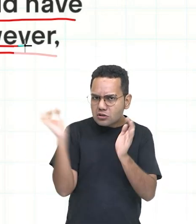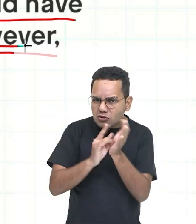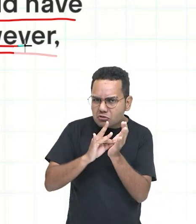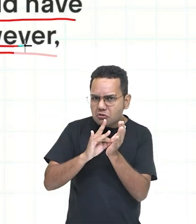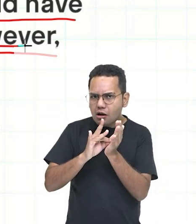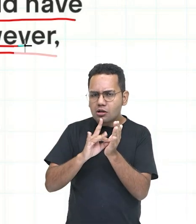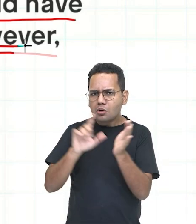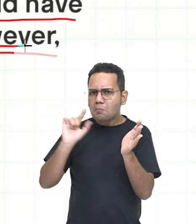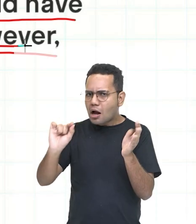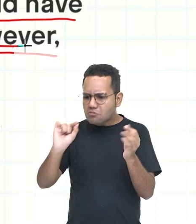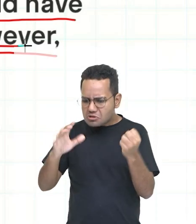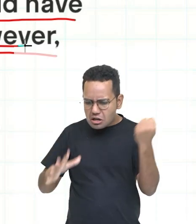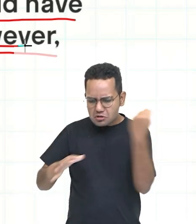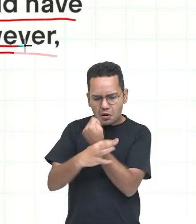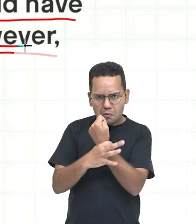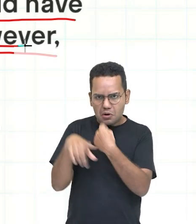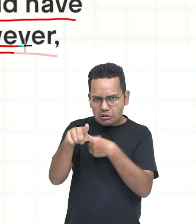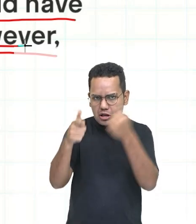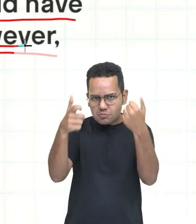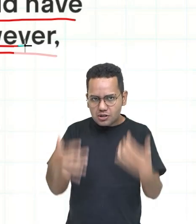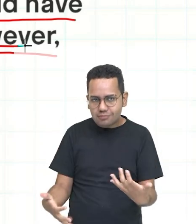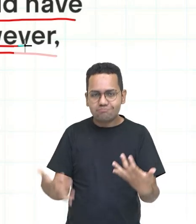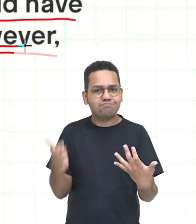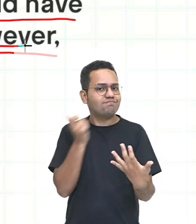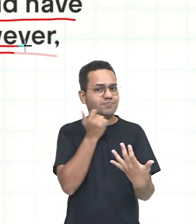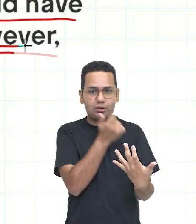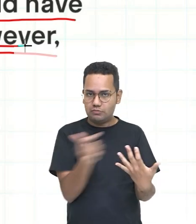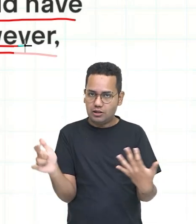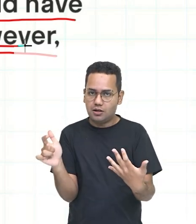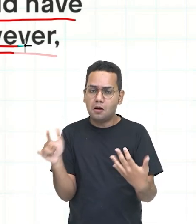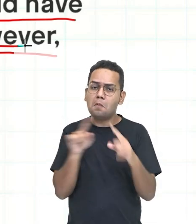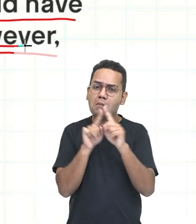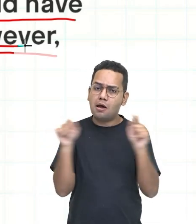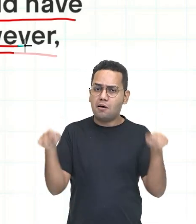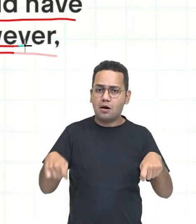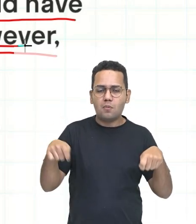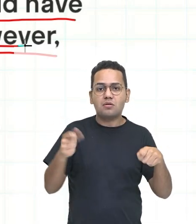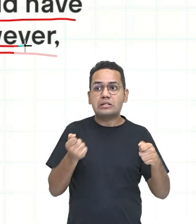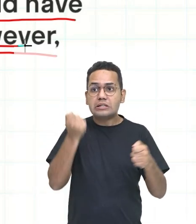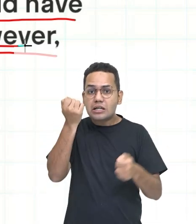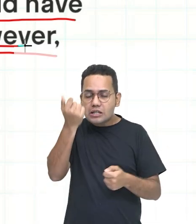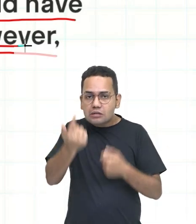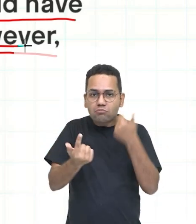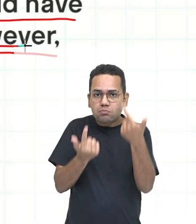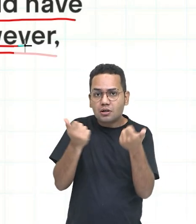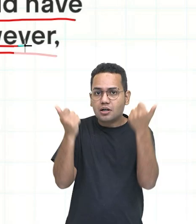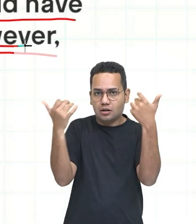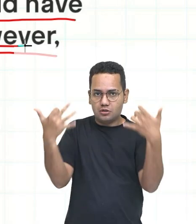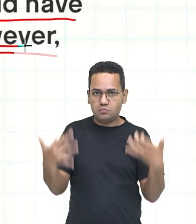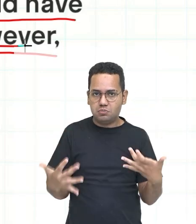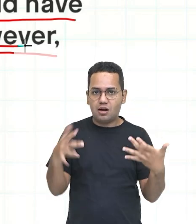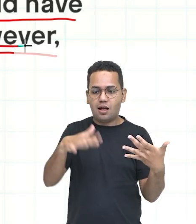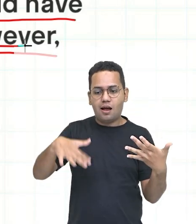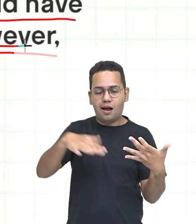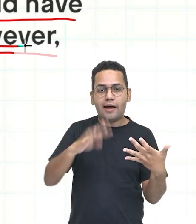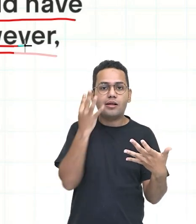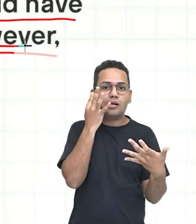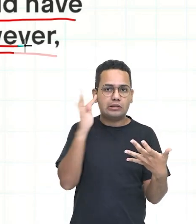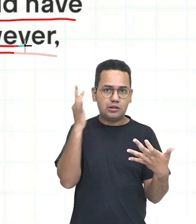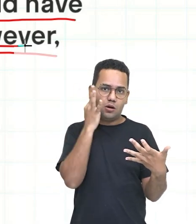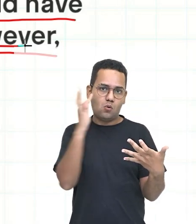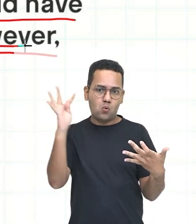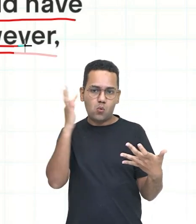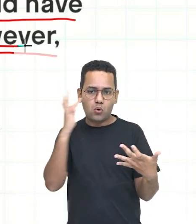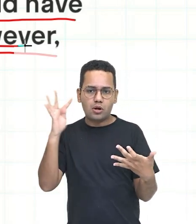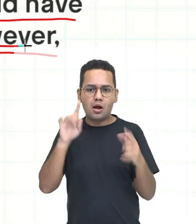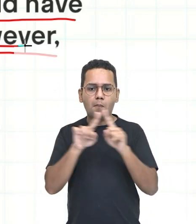essa teoria, fazendo ele um tópico de especulação e física teórica, mais do que ciência